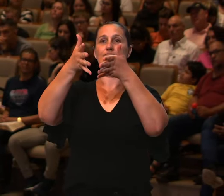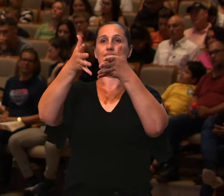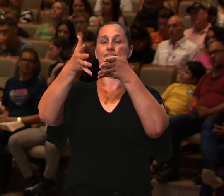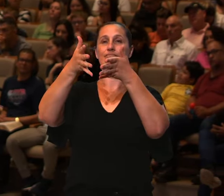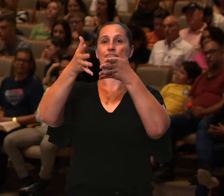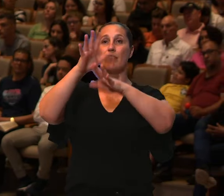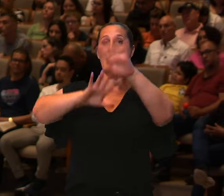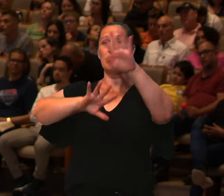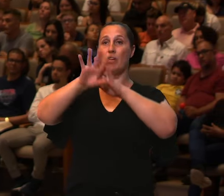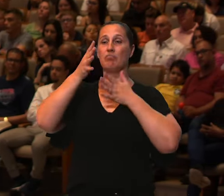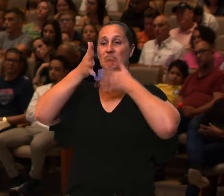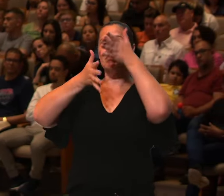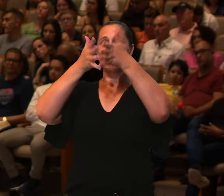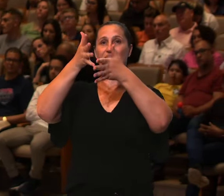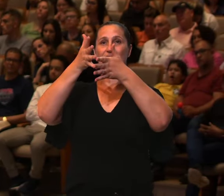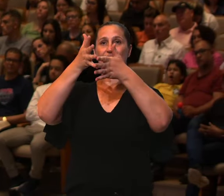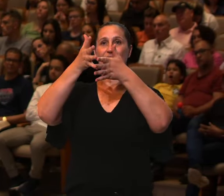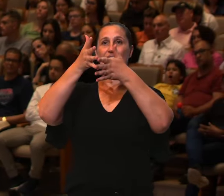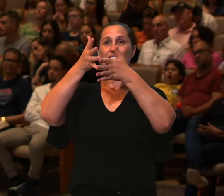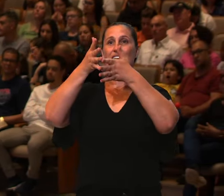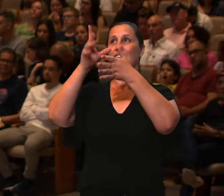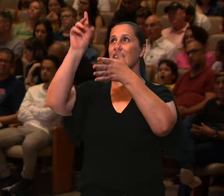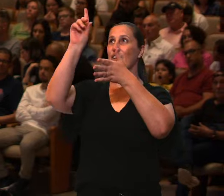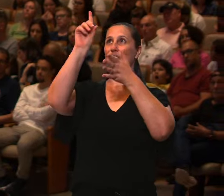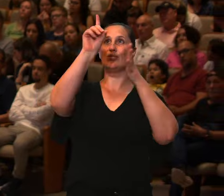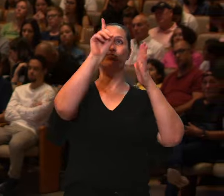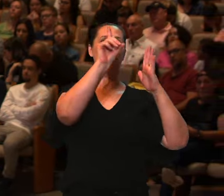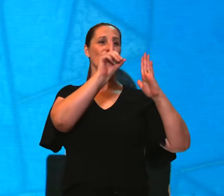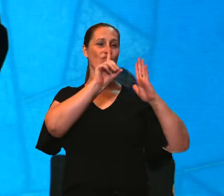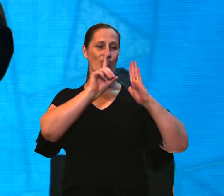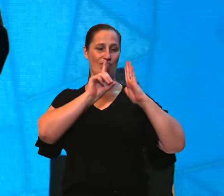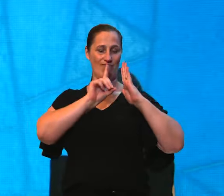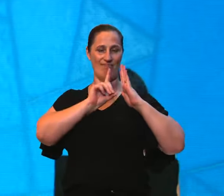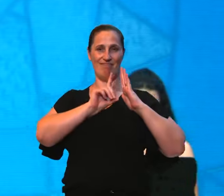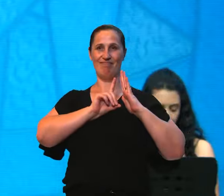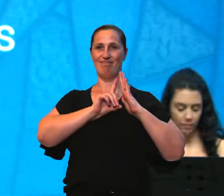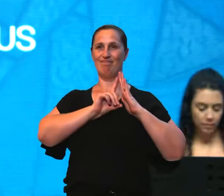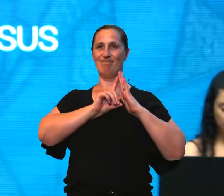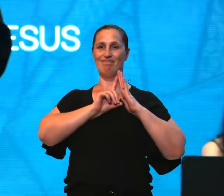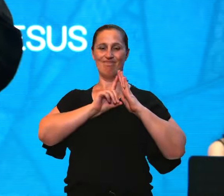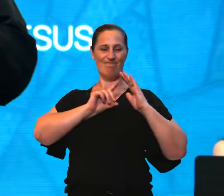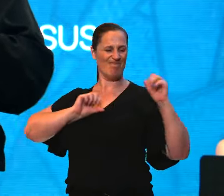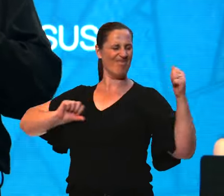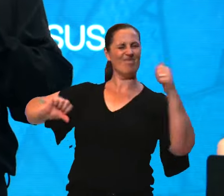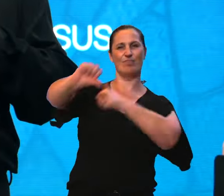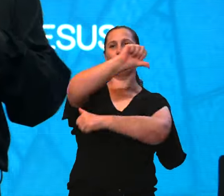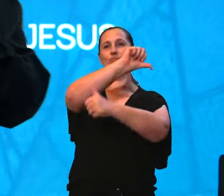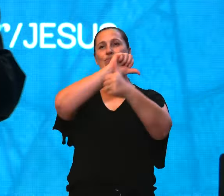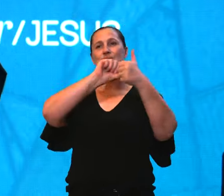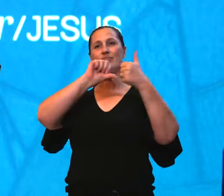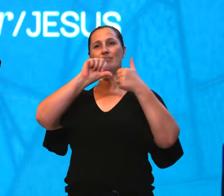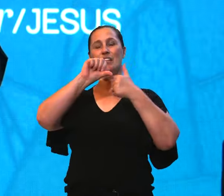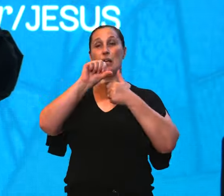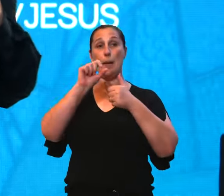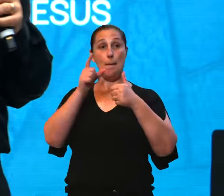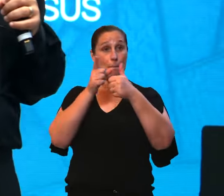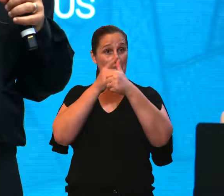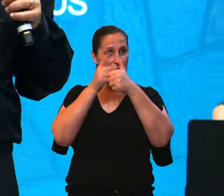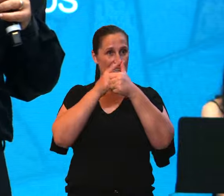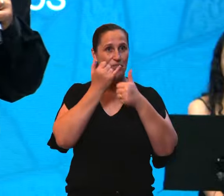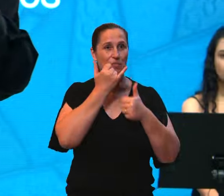mãos ele entra no seu coração e faz coisas maravilhosas primeiro perdoa os seus pecados